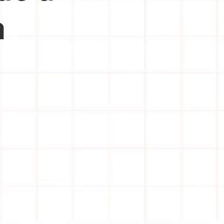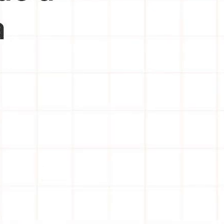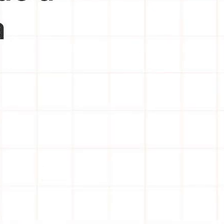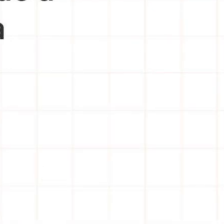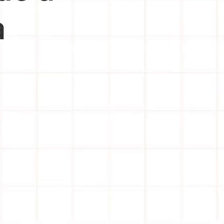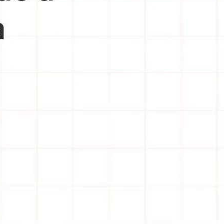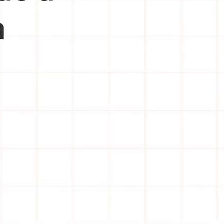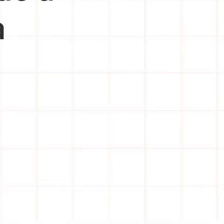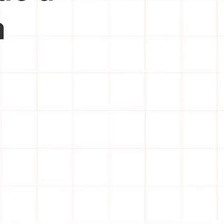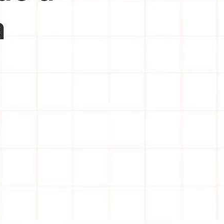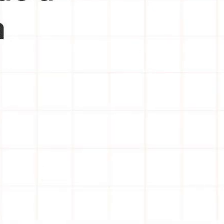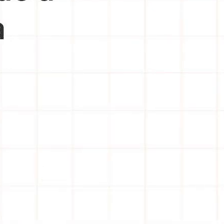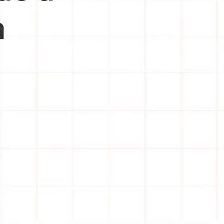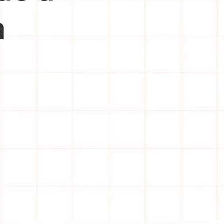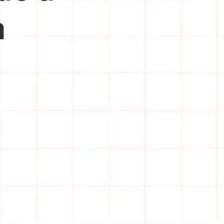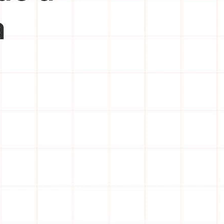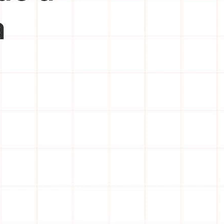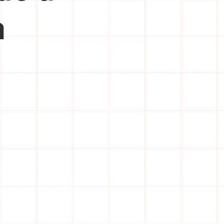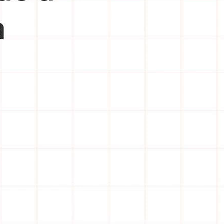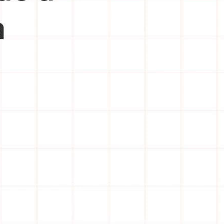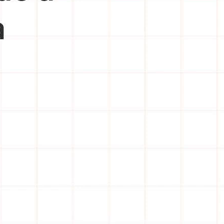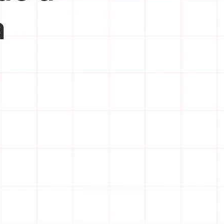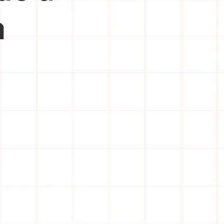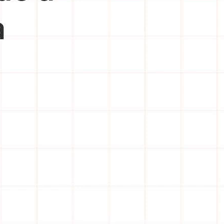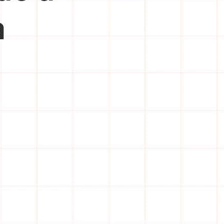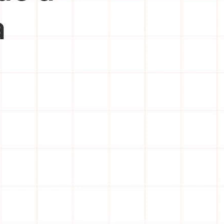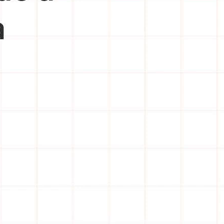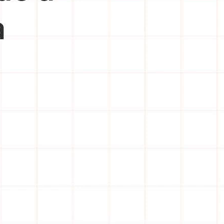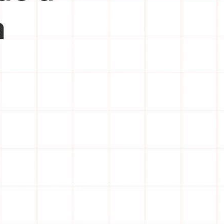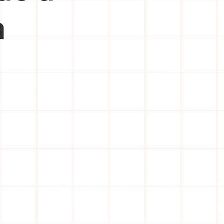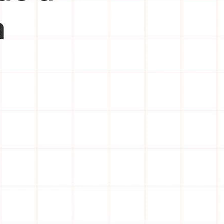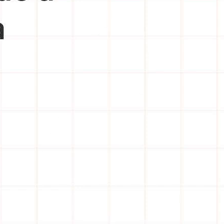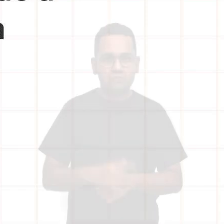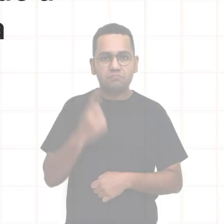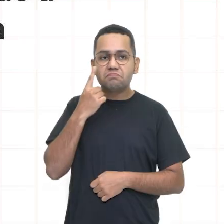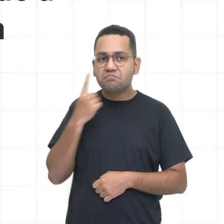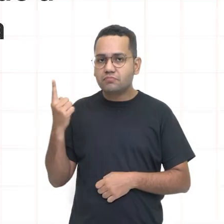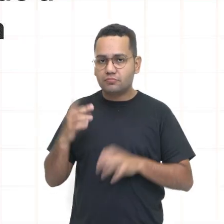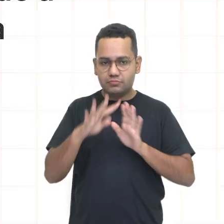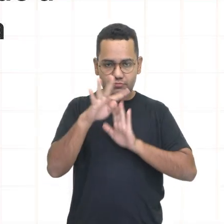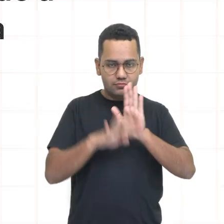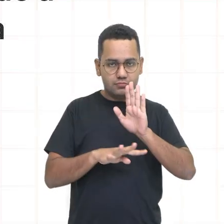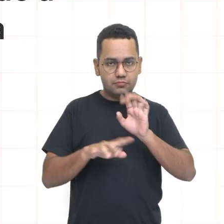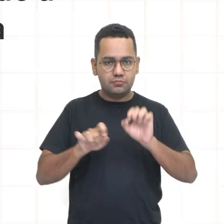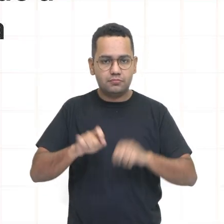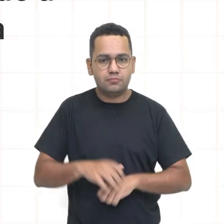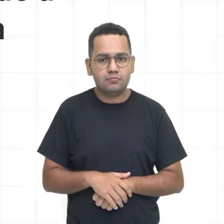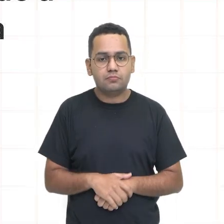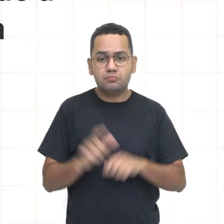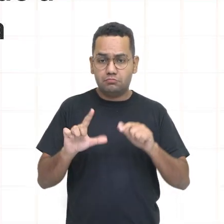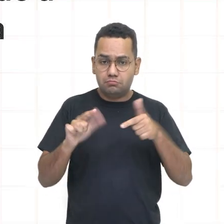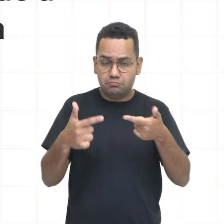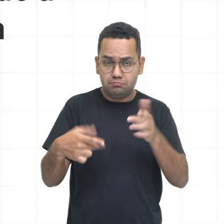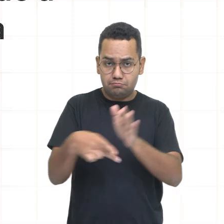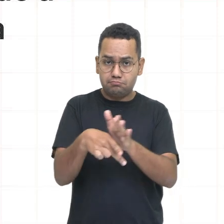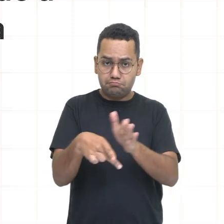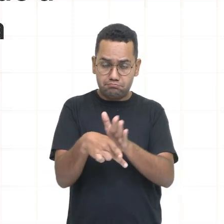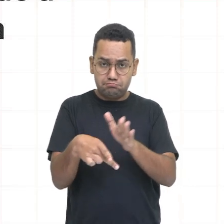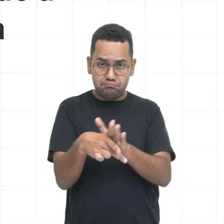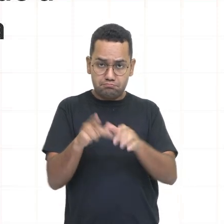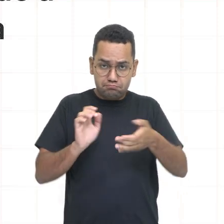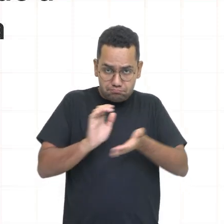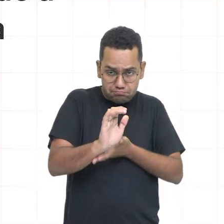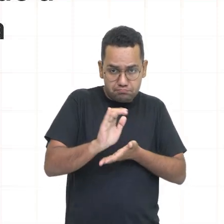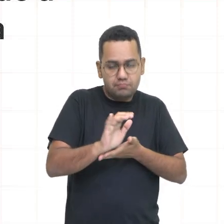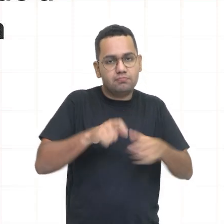E olha o que o texto fala para a gente. Uma das atividades mais apoiadas foi a agricultura, gente. Mas com